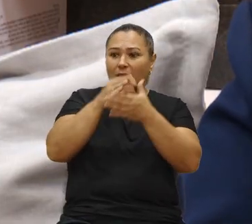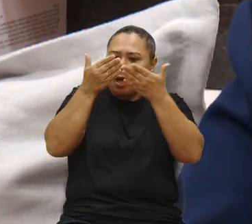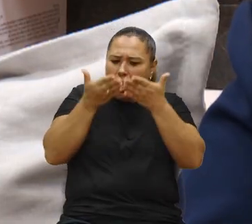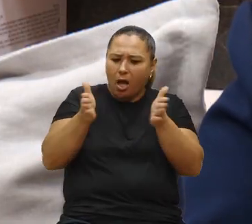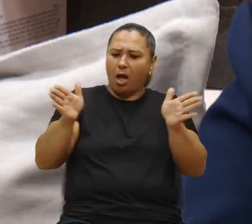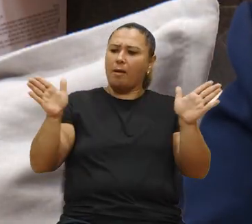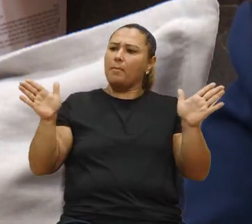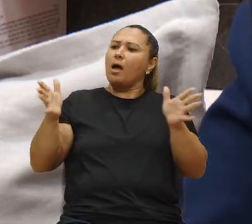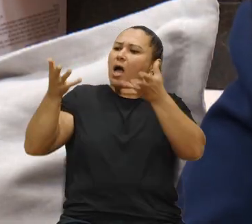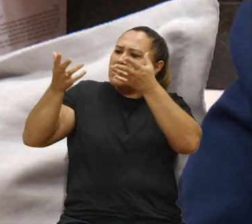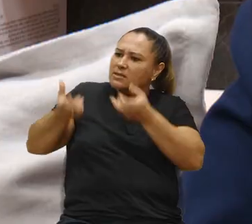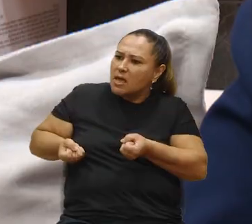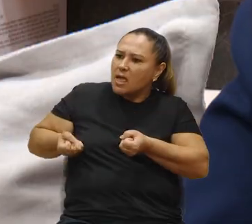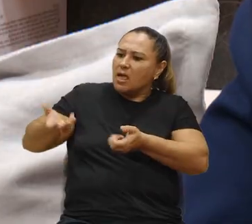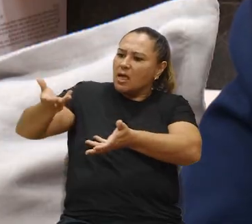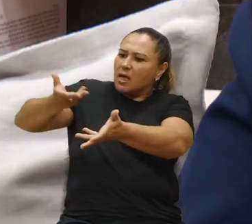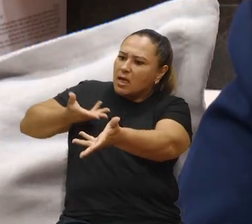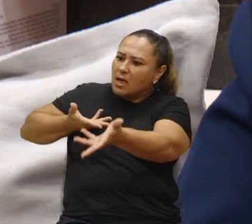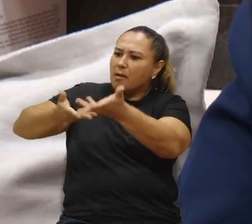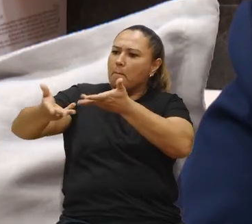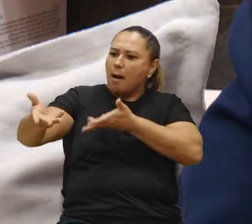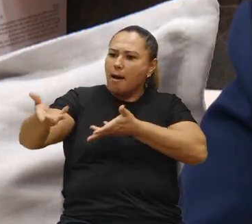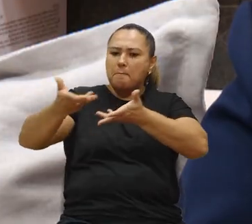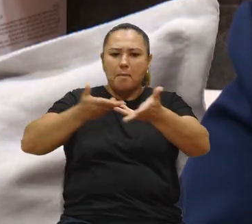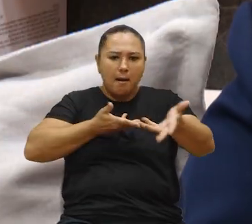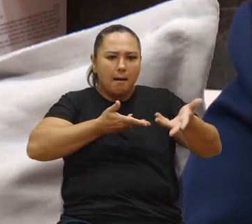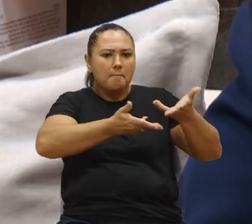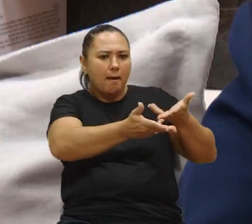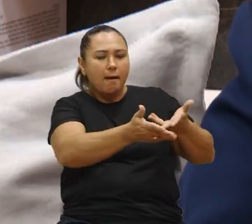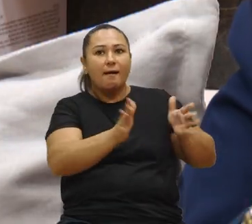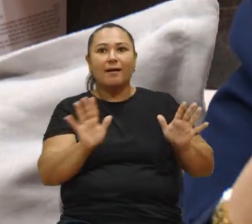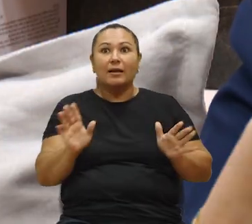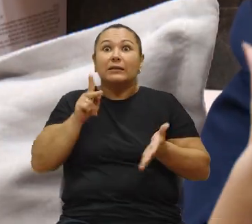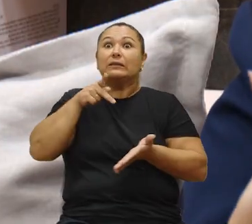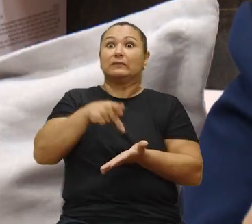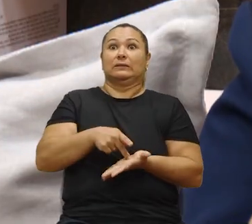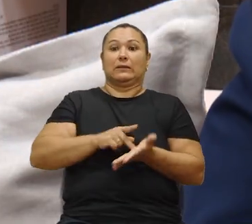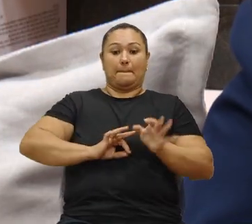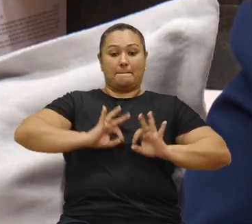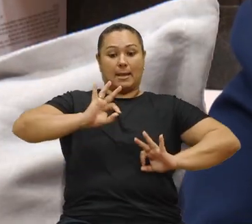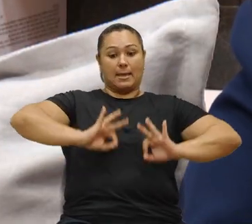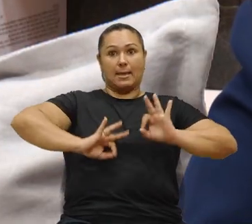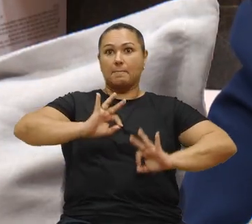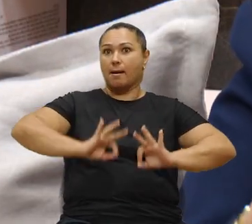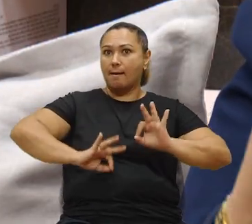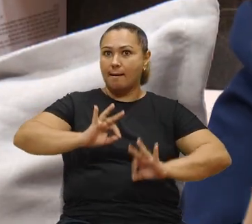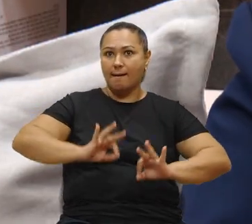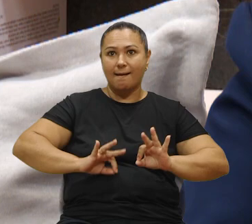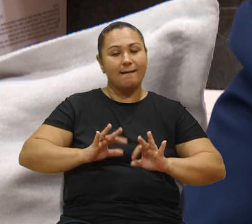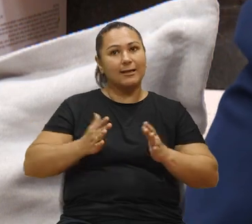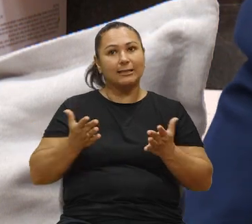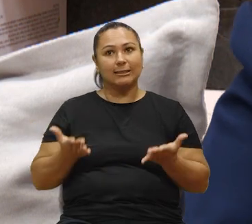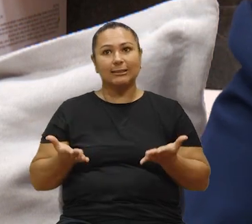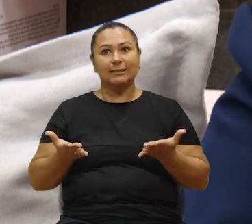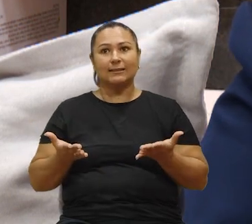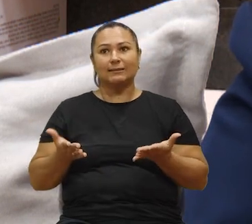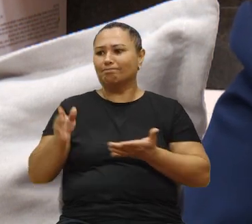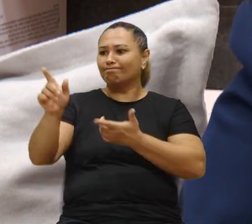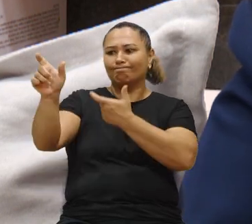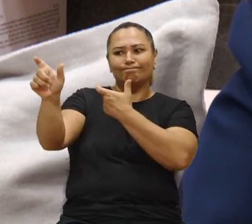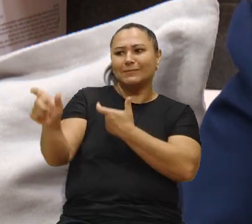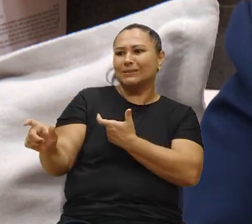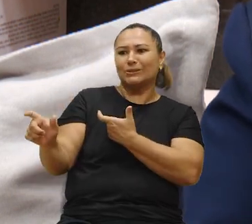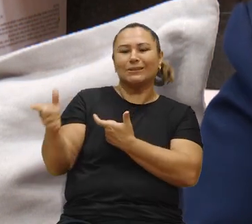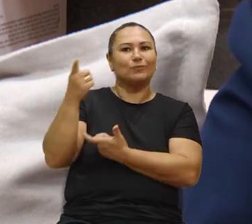a liderança não estiver aberta, não estiver de fato preparada para lidar com